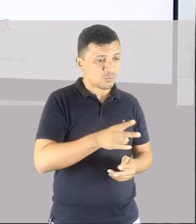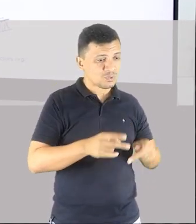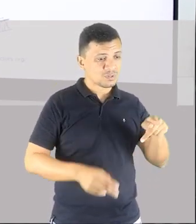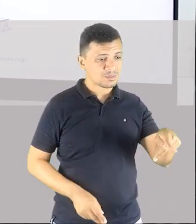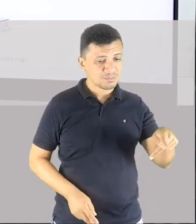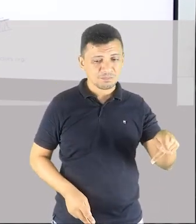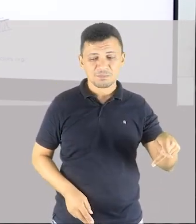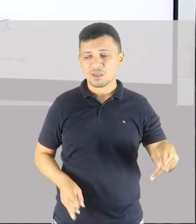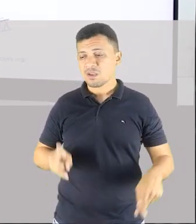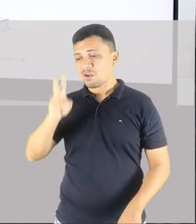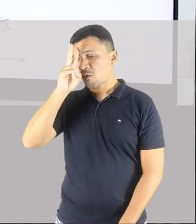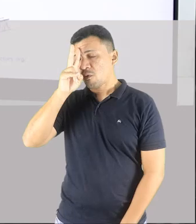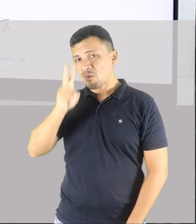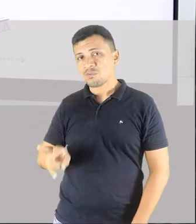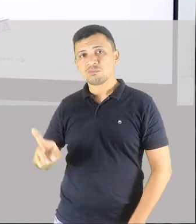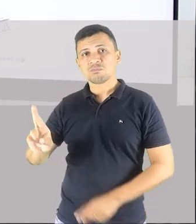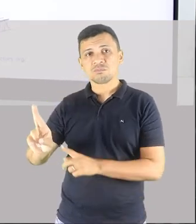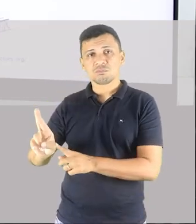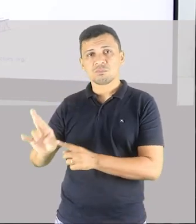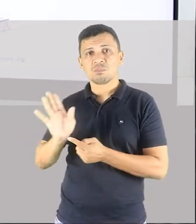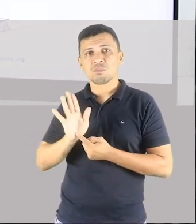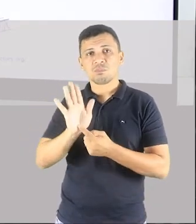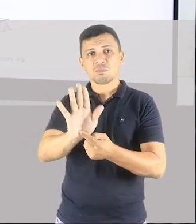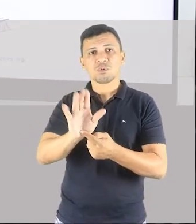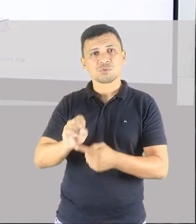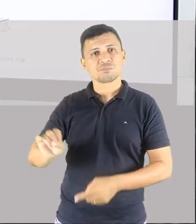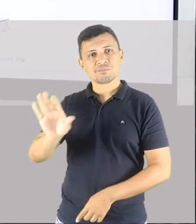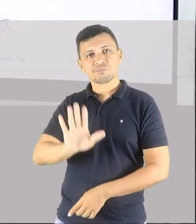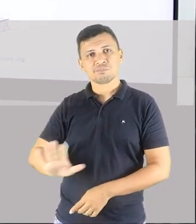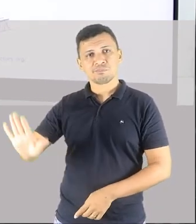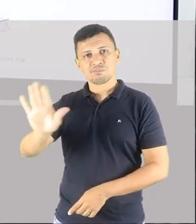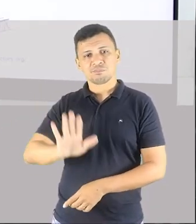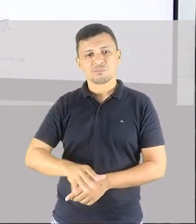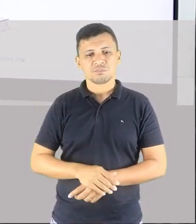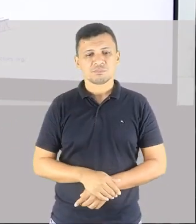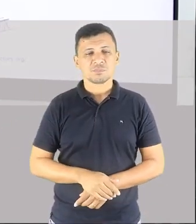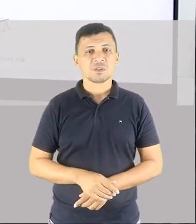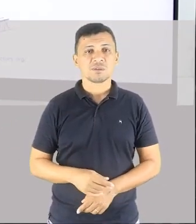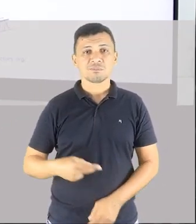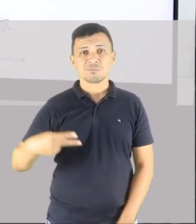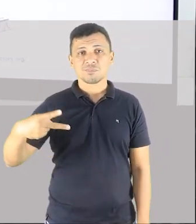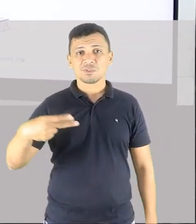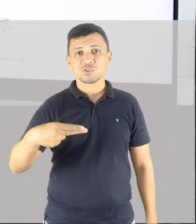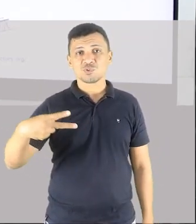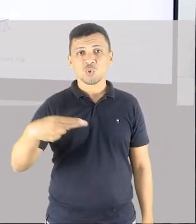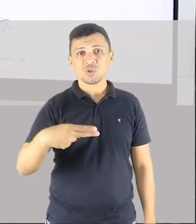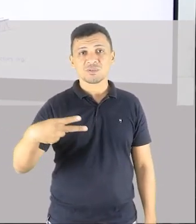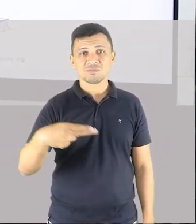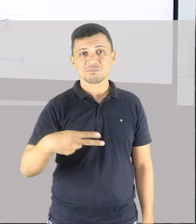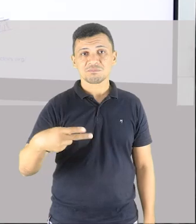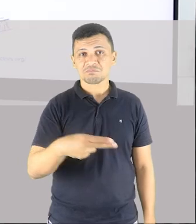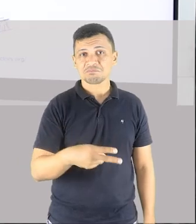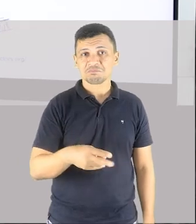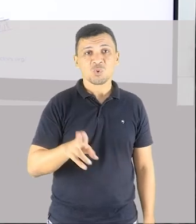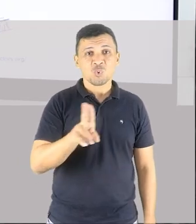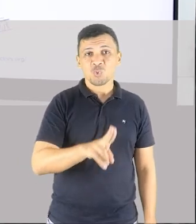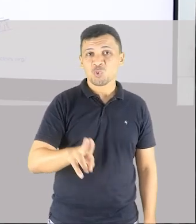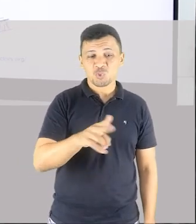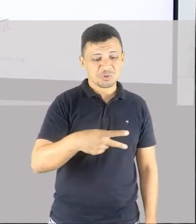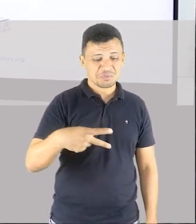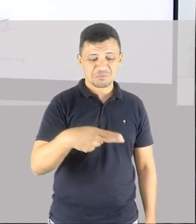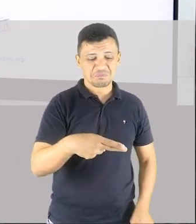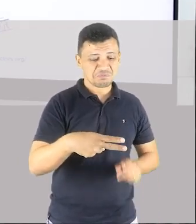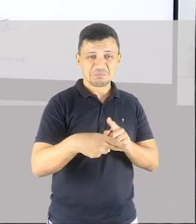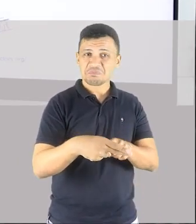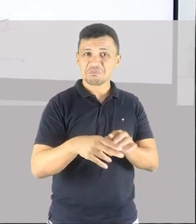força resistente, como demonstrado na imagem abaixo. Olha aqui, ó, uma tesoura, ó. A gente usava tesoura e nem sabia que era uma